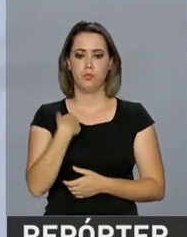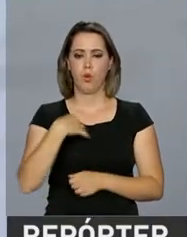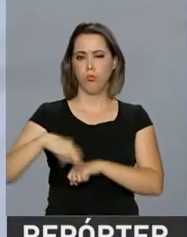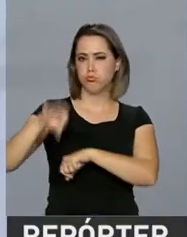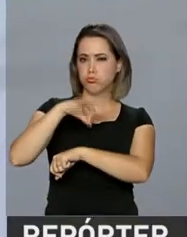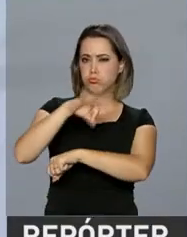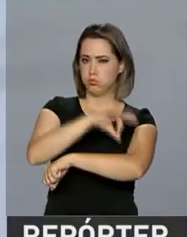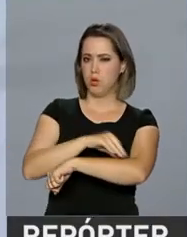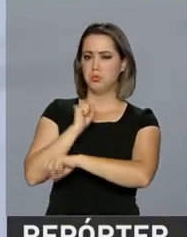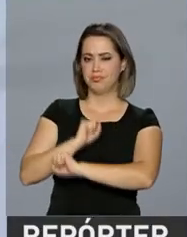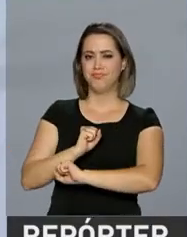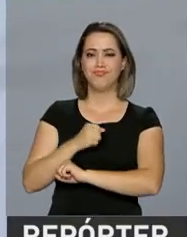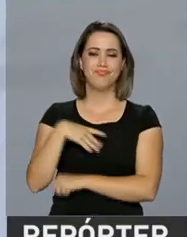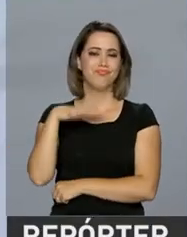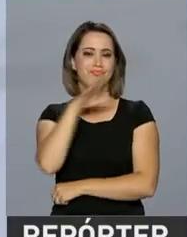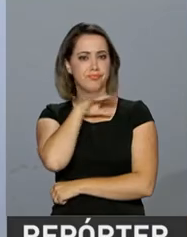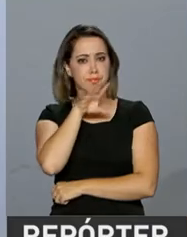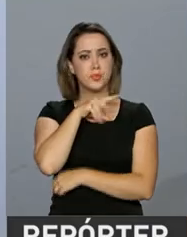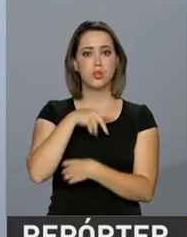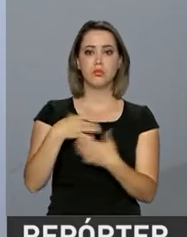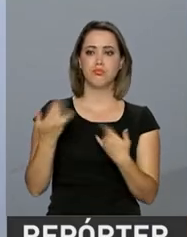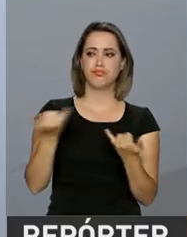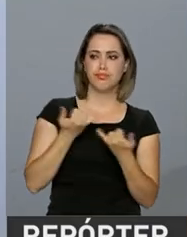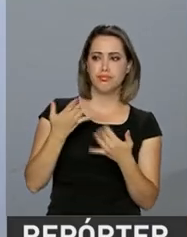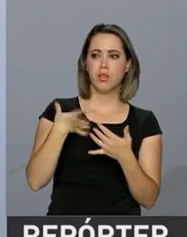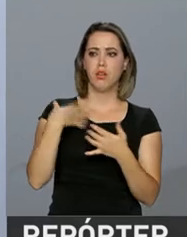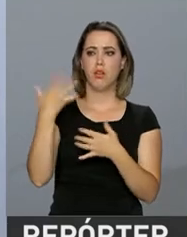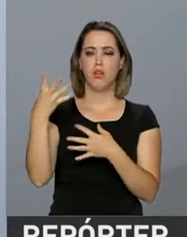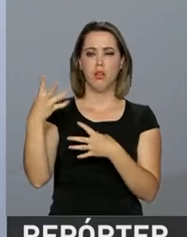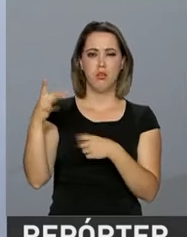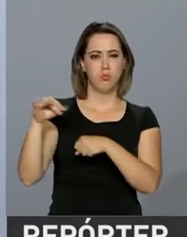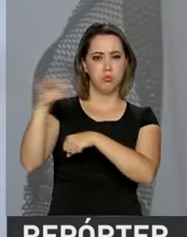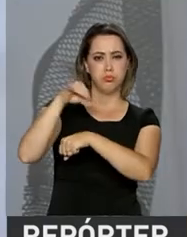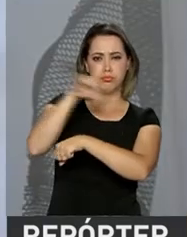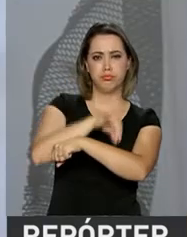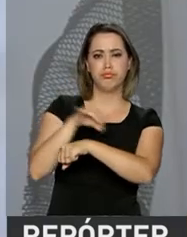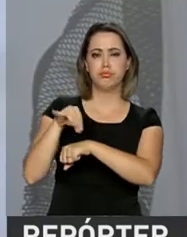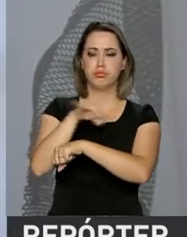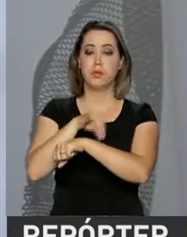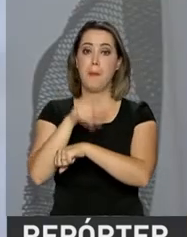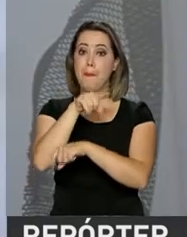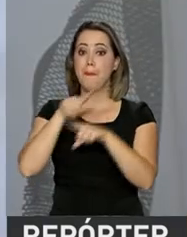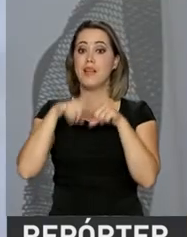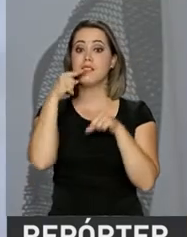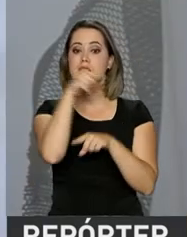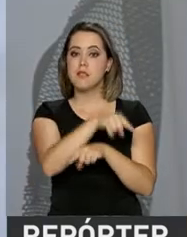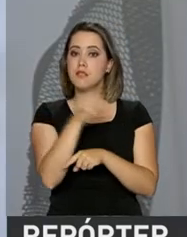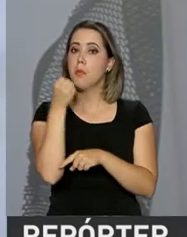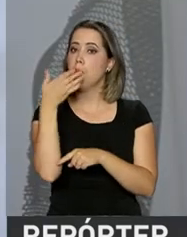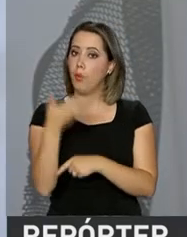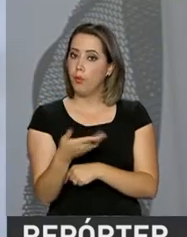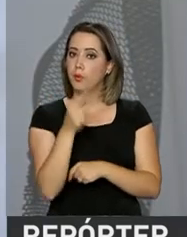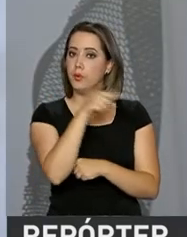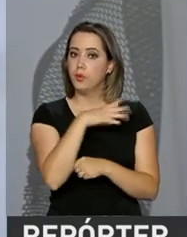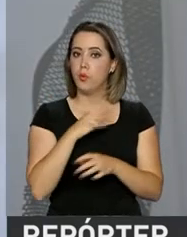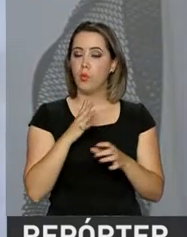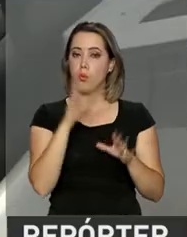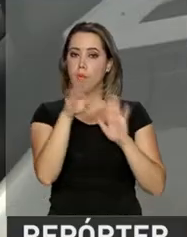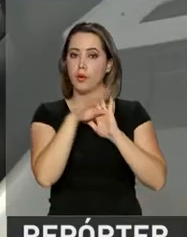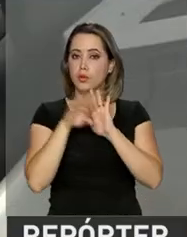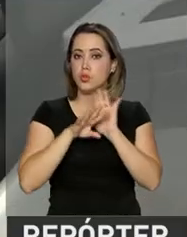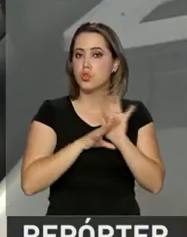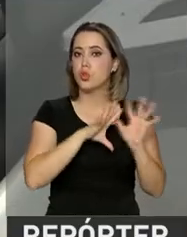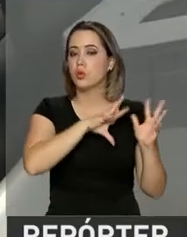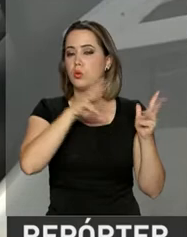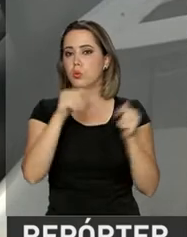Mosquitos podem incomodar muita gente, mas esses aí são do bem. Eles fazem parte de um projeto internacional que ajuda a reduzir